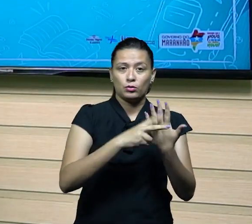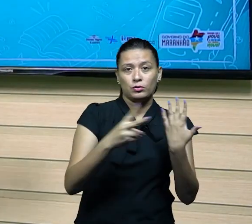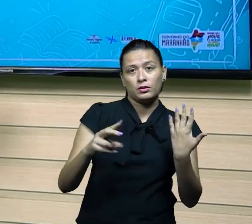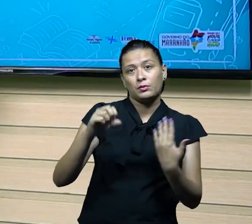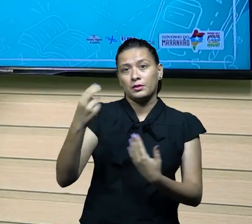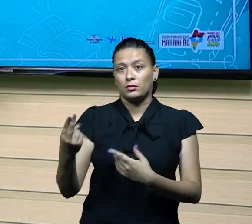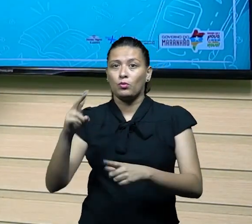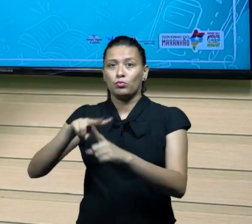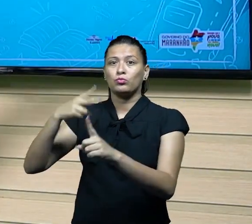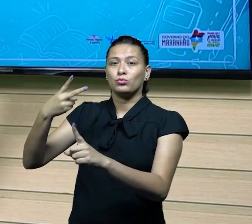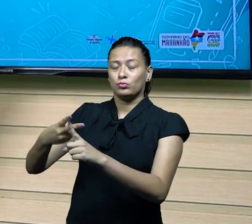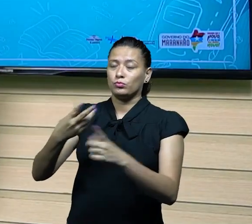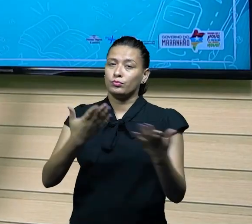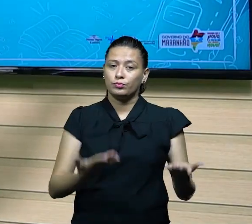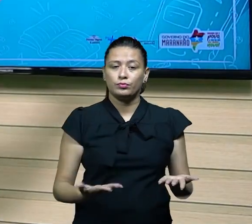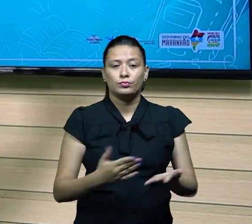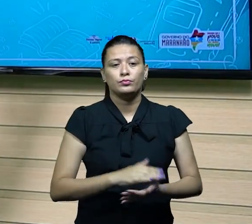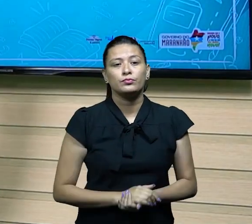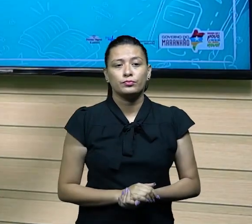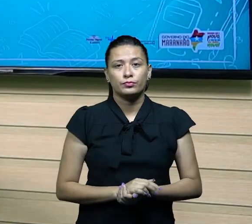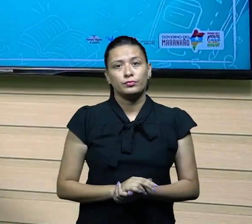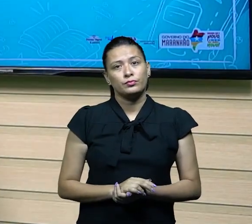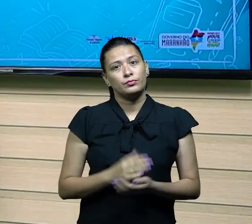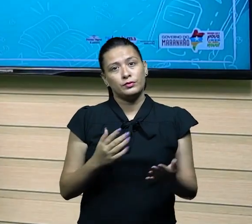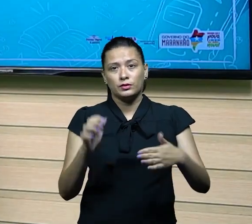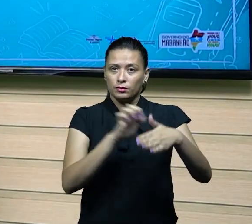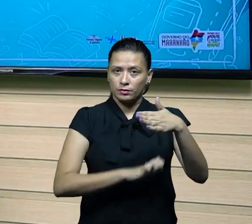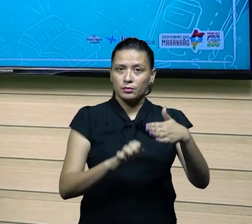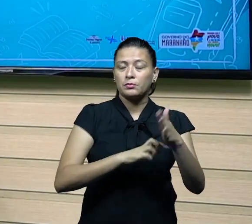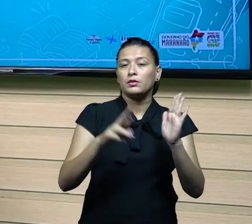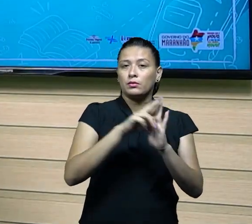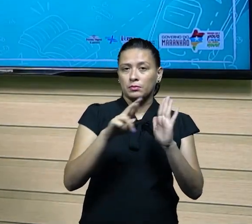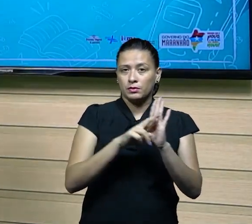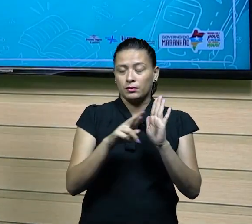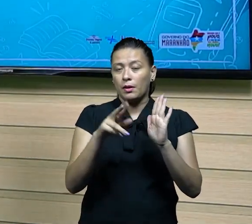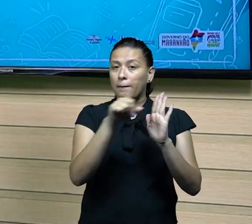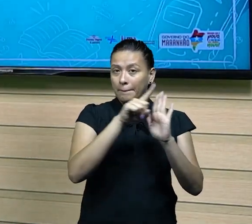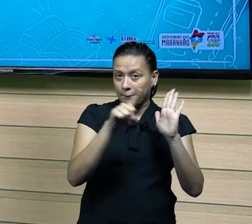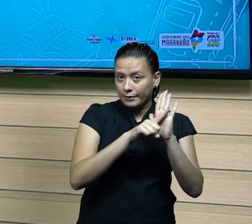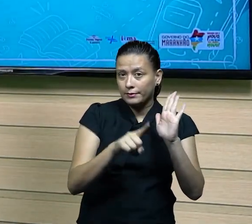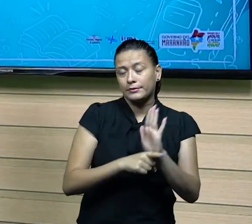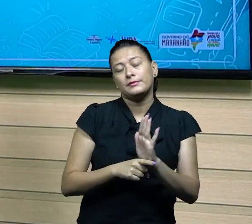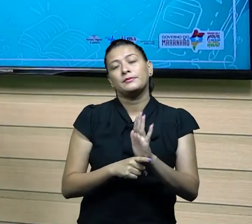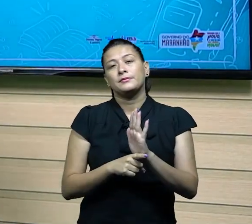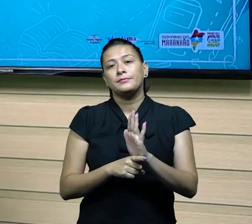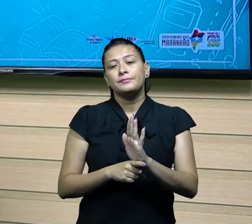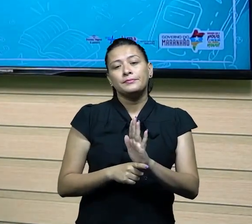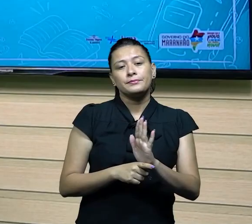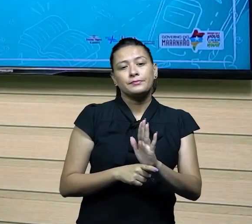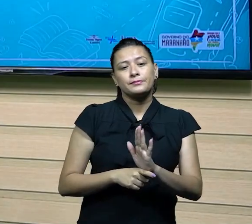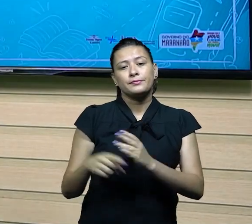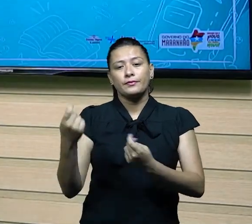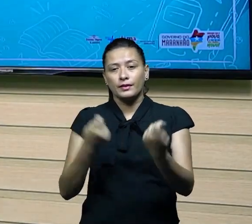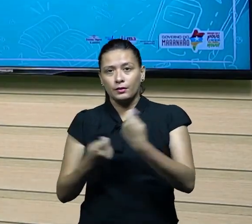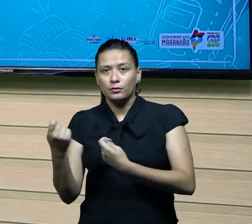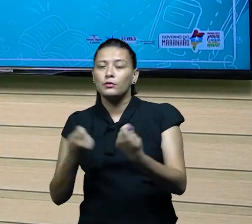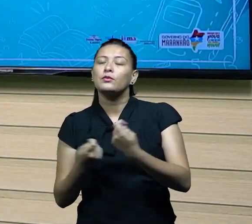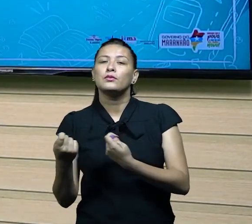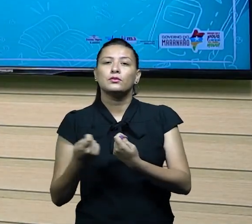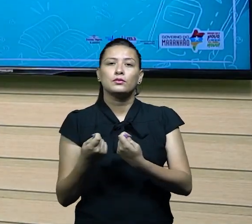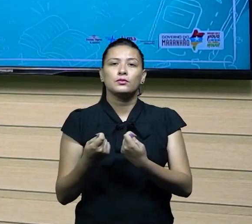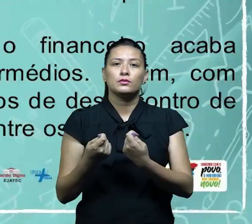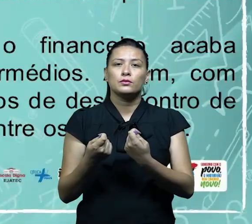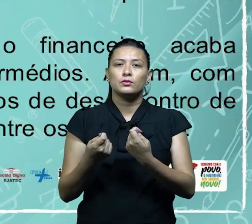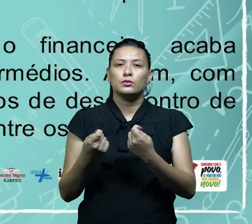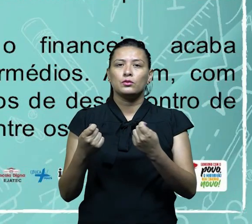essa empresa ela é responsável por fazer todo esse planejamento, esse controle da parte financeira e monetária de uma empresa. Assim funciona o